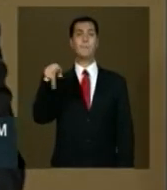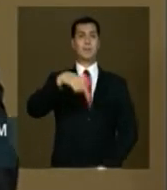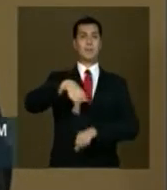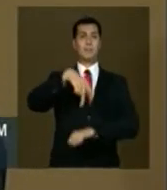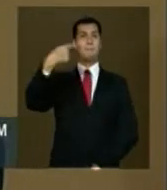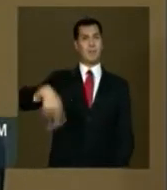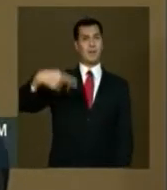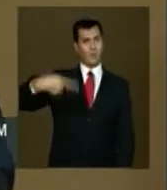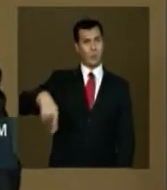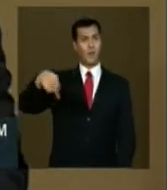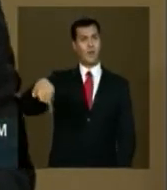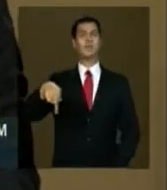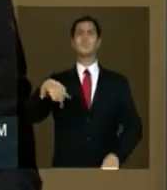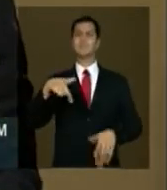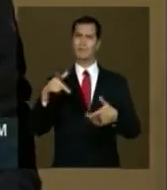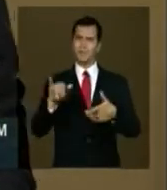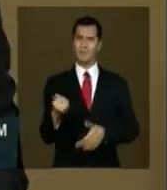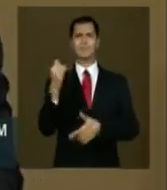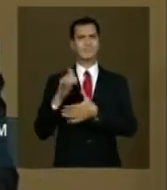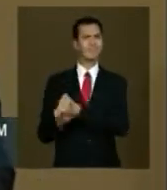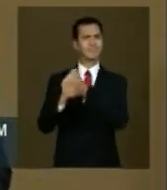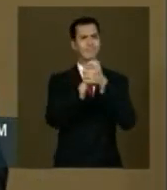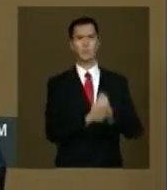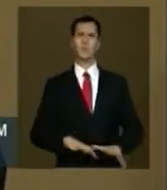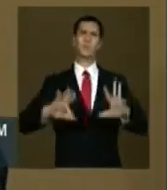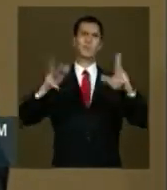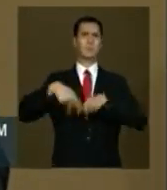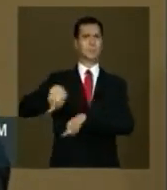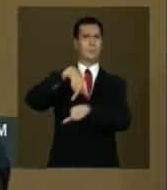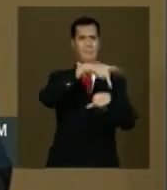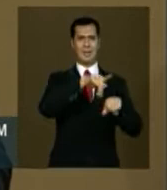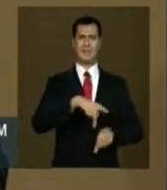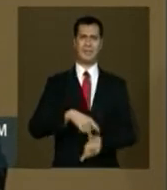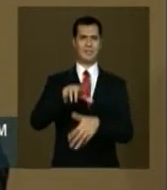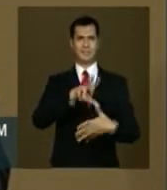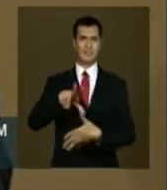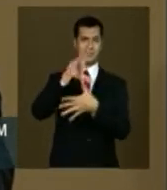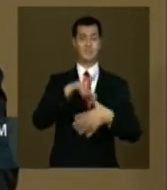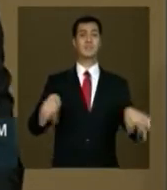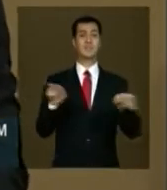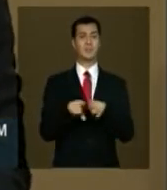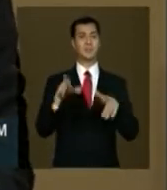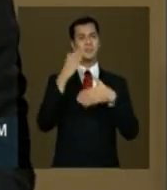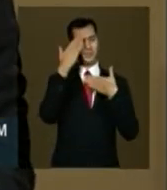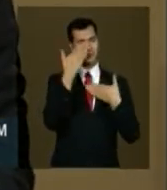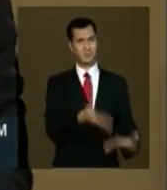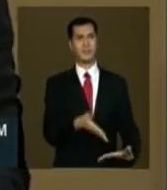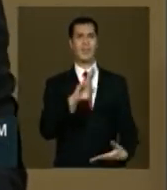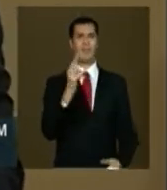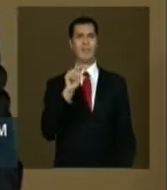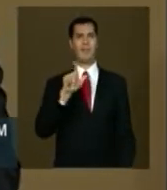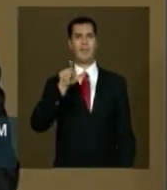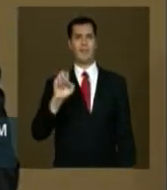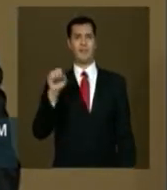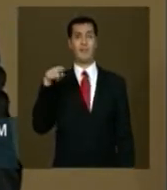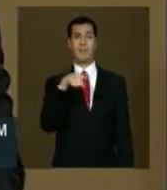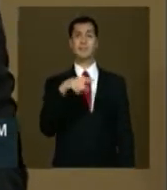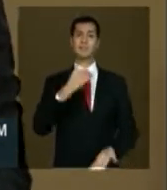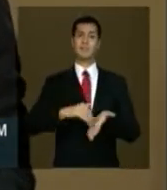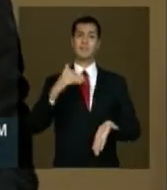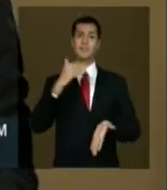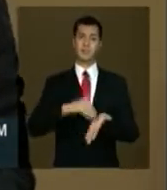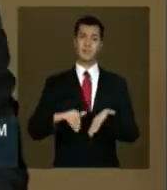saudar a presença entre nós de uma visitante frequente aqui no Brasil Helen Clark secretária geral adjunta da Ona